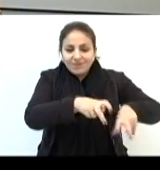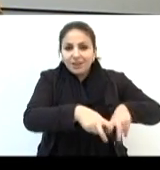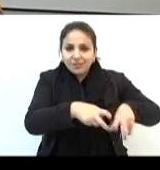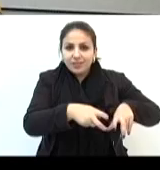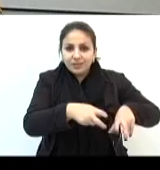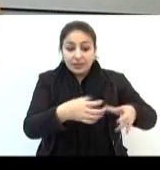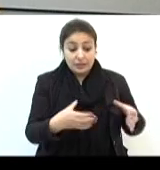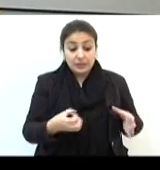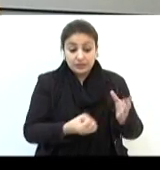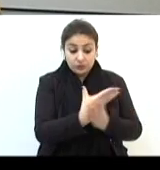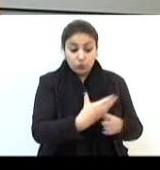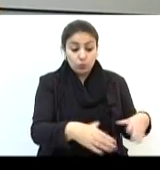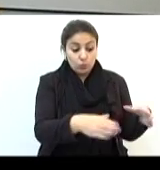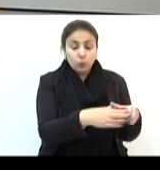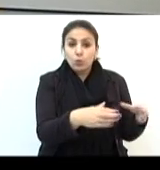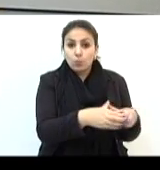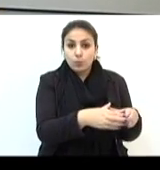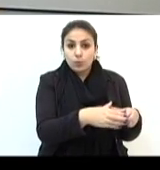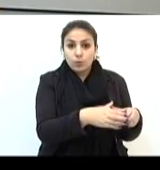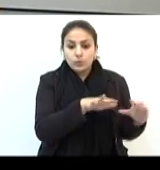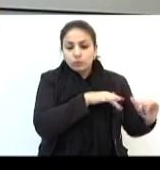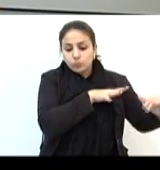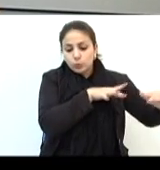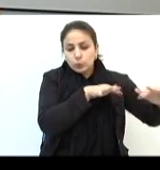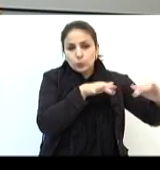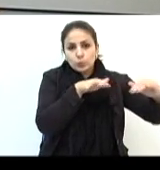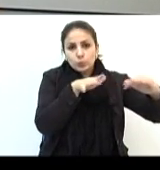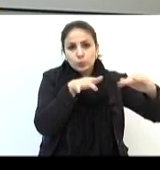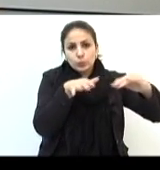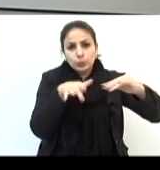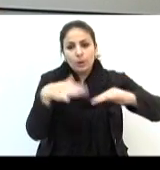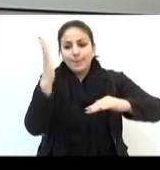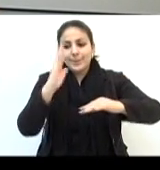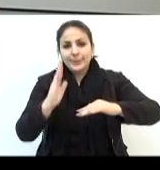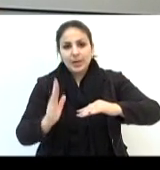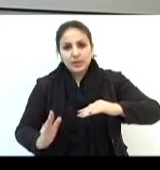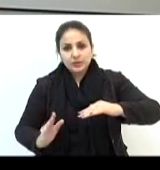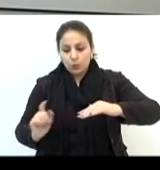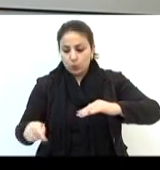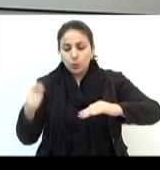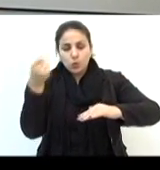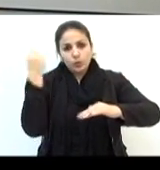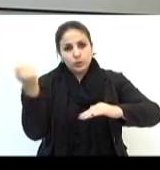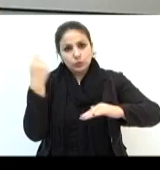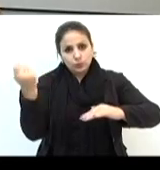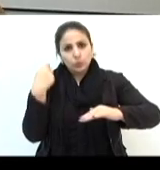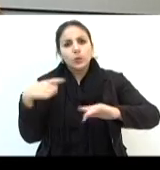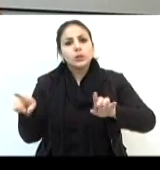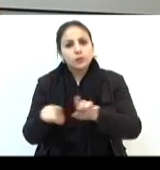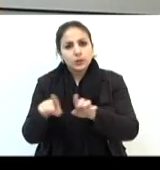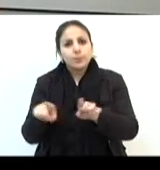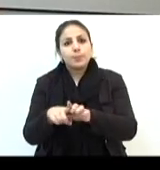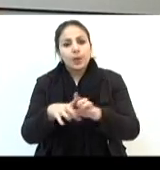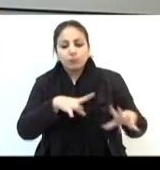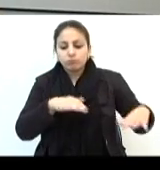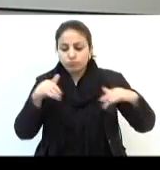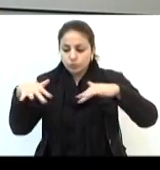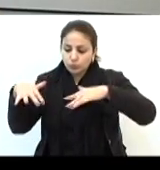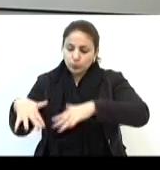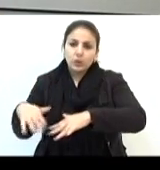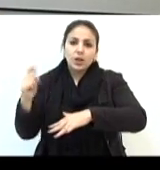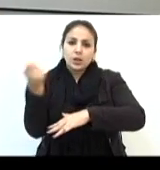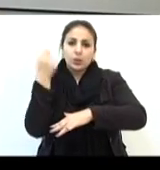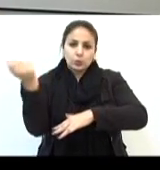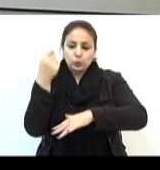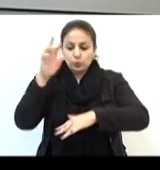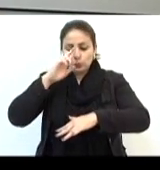lá se formou um grupo e atacou o Brasil, atacou o Rio Grande e tomaram parte do Rio Grande do Sul,